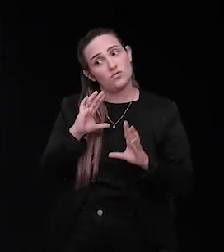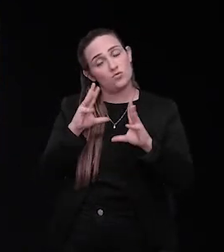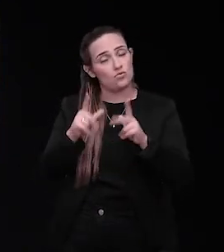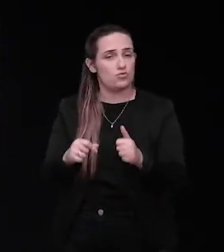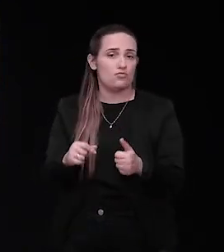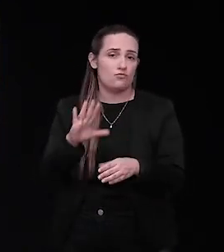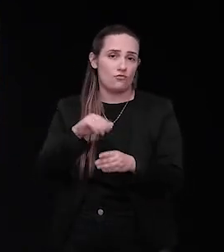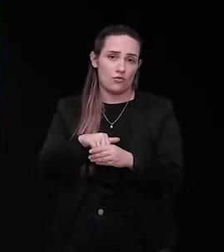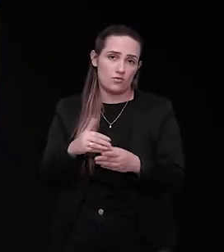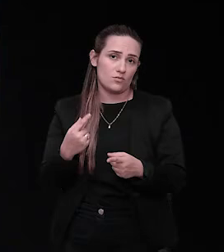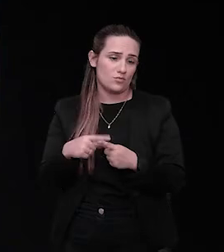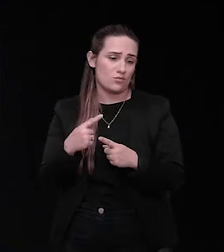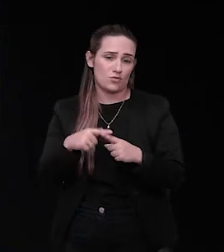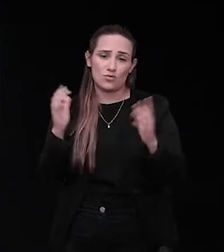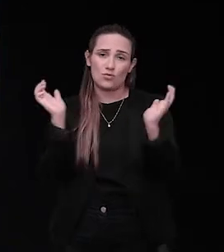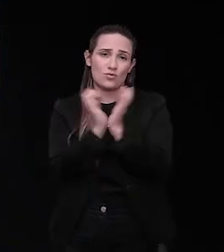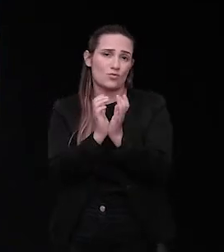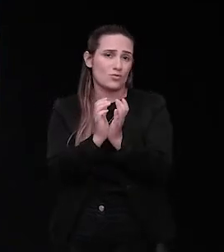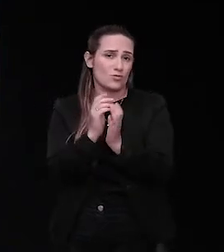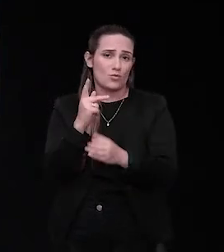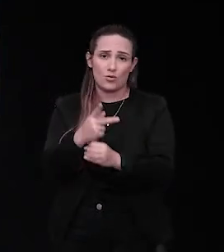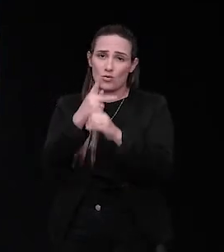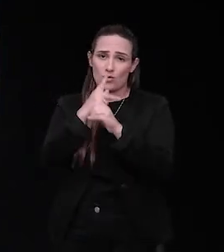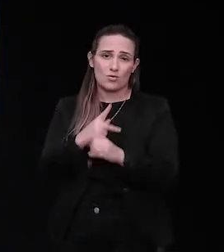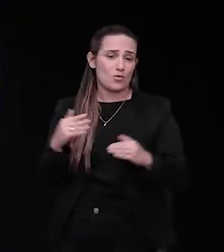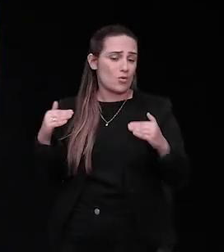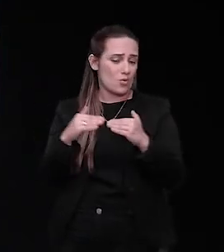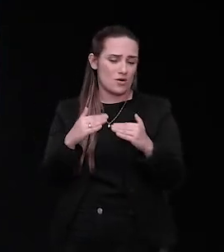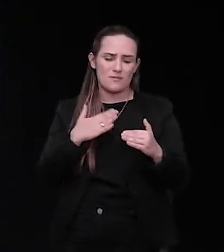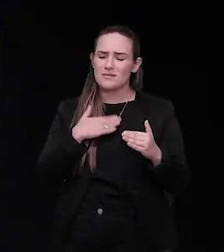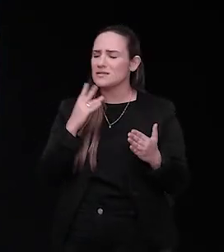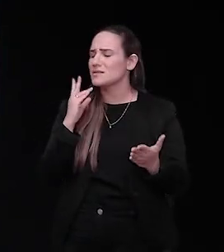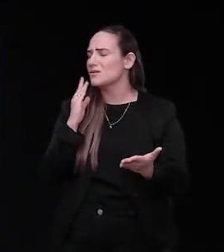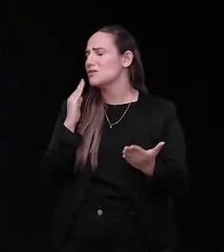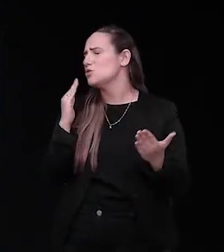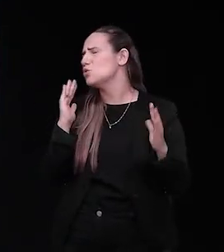Colégio de Procuradores em todas as demandas que eu trago. Mas como que você